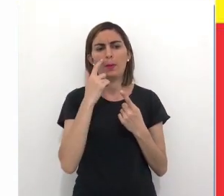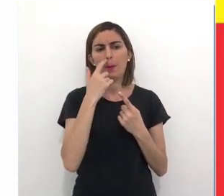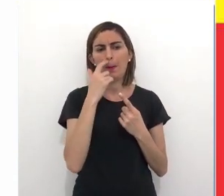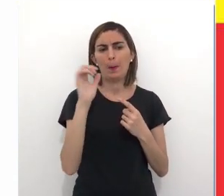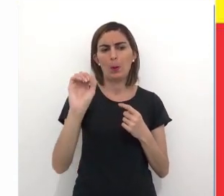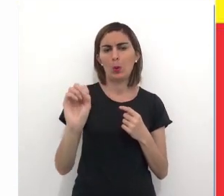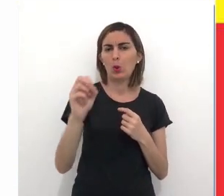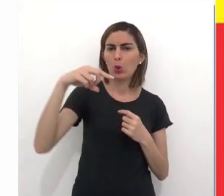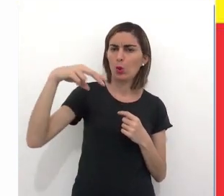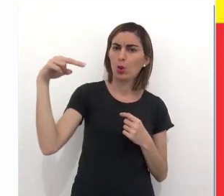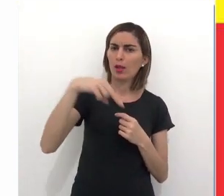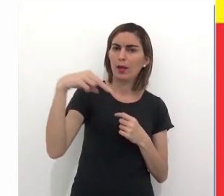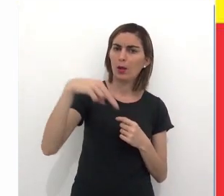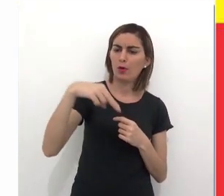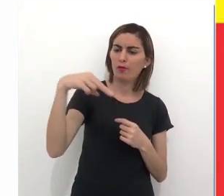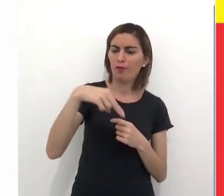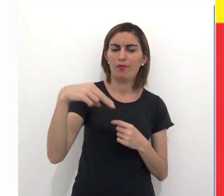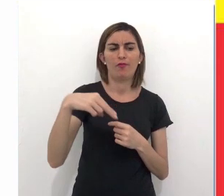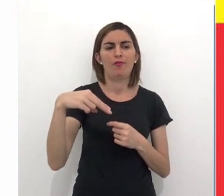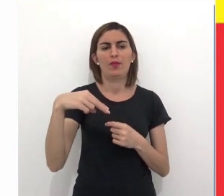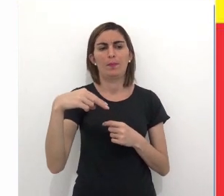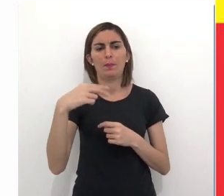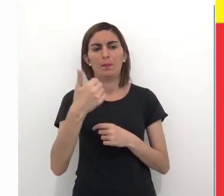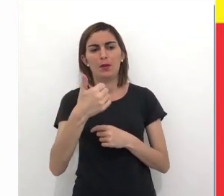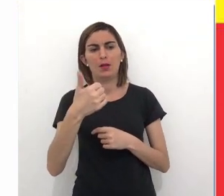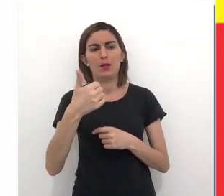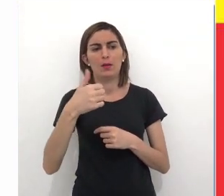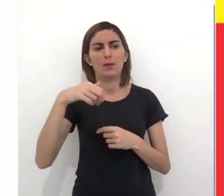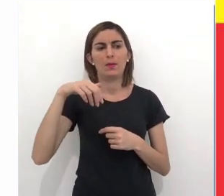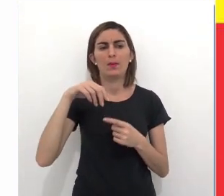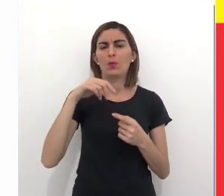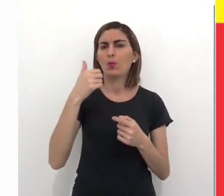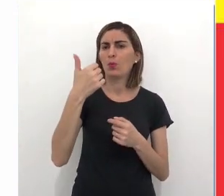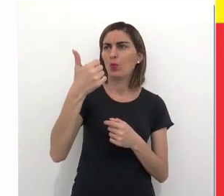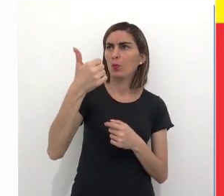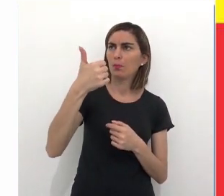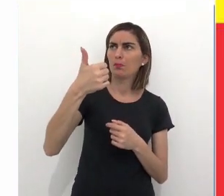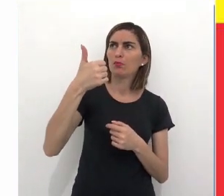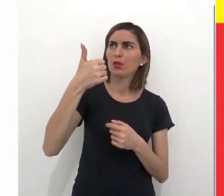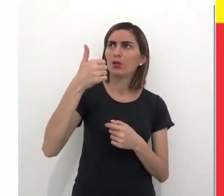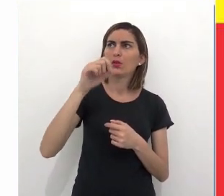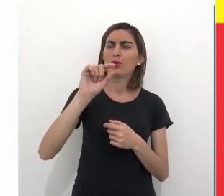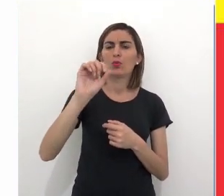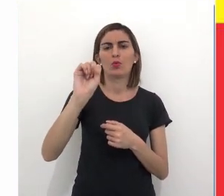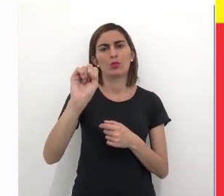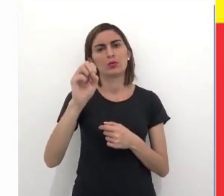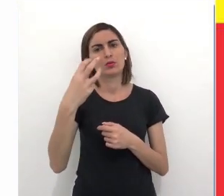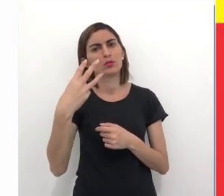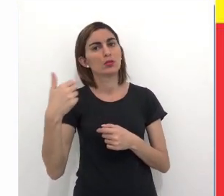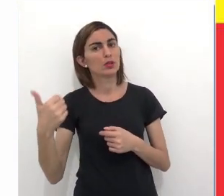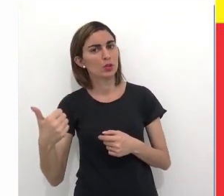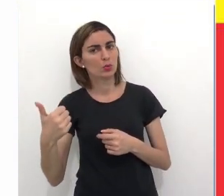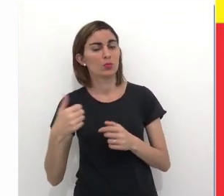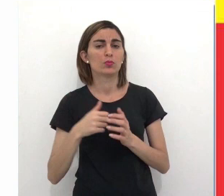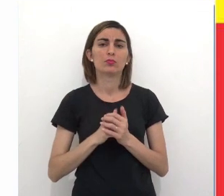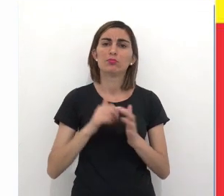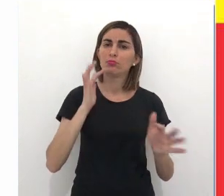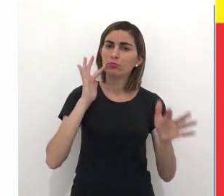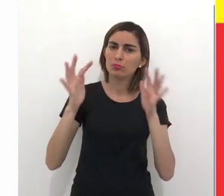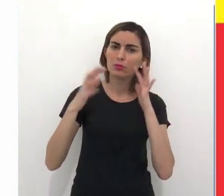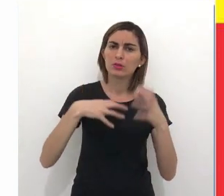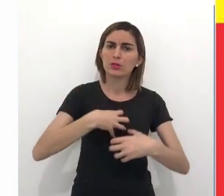e Novembrada, no ano de 1831, refletindo o quê?